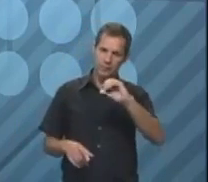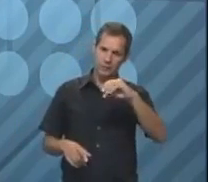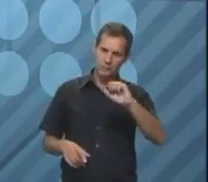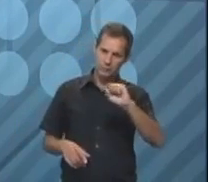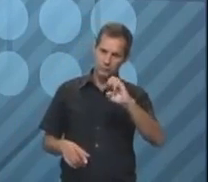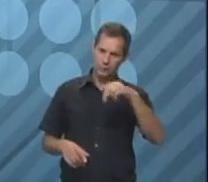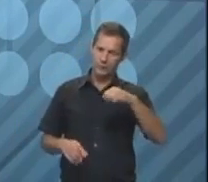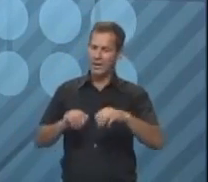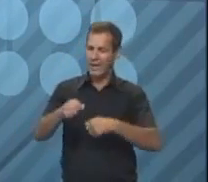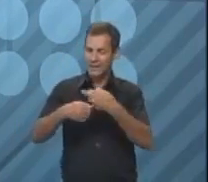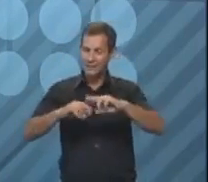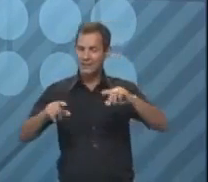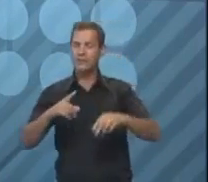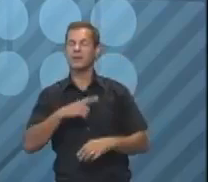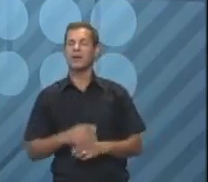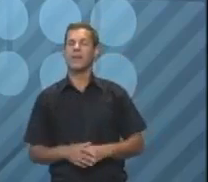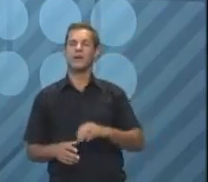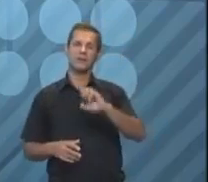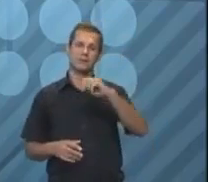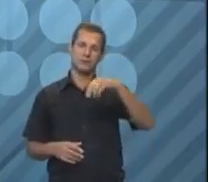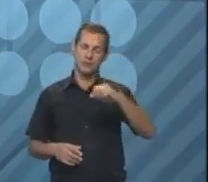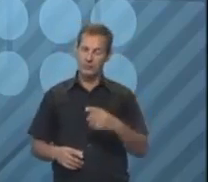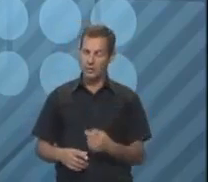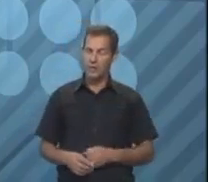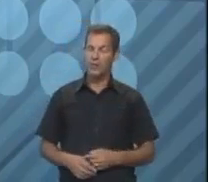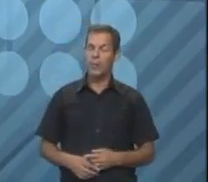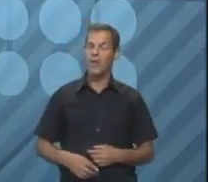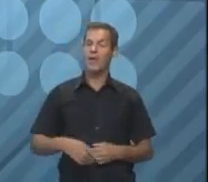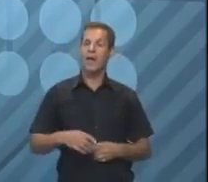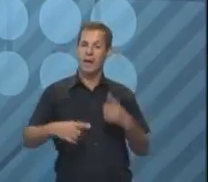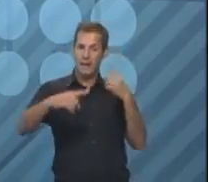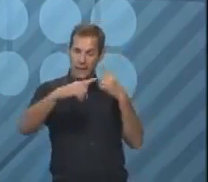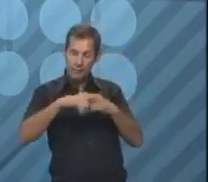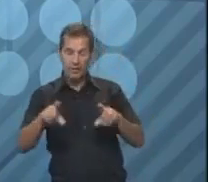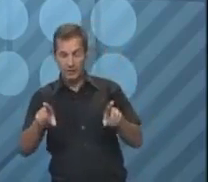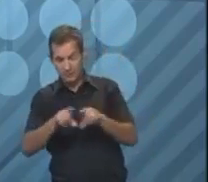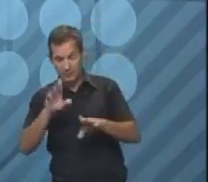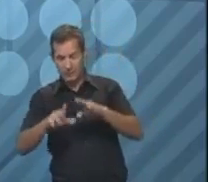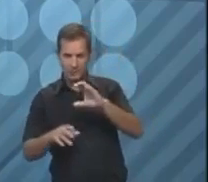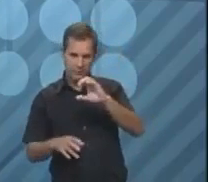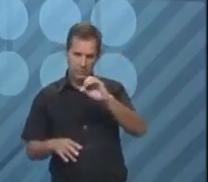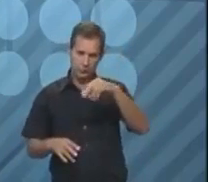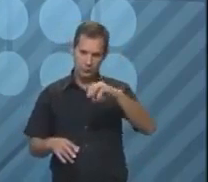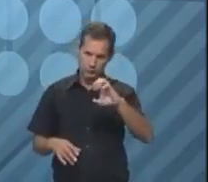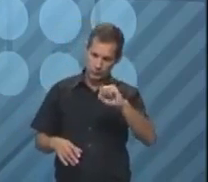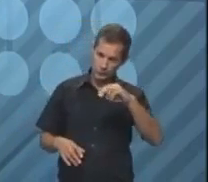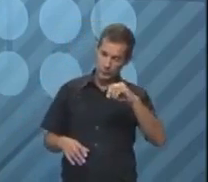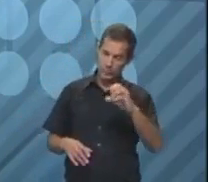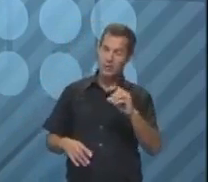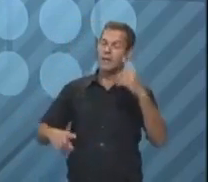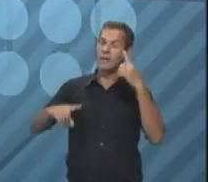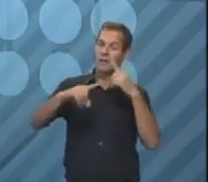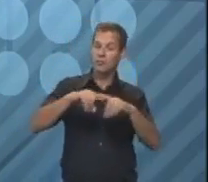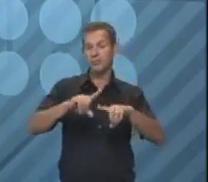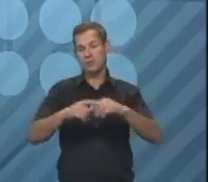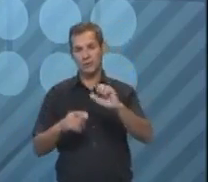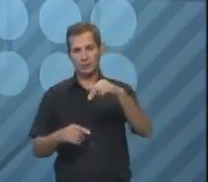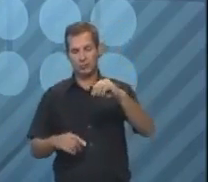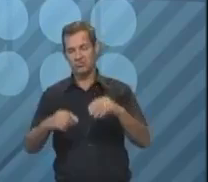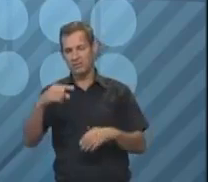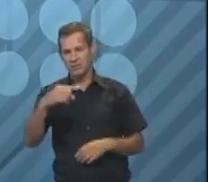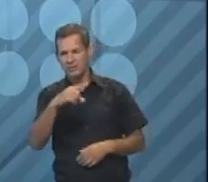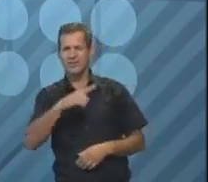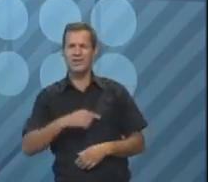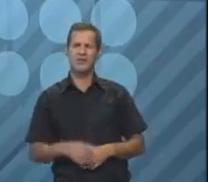sinais diferentes. Então, eu tenho um quadrante que o seno e o cosseno é positivo, eu tenho um quadrante que o cosseno é positivo, mas o seno é negativo. Então, eu